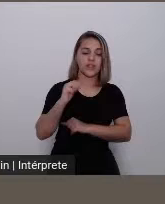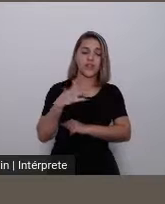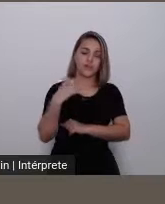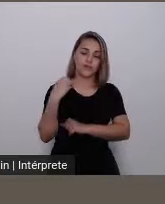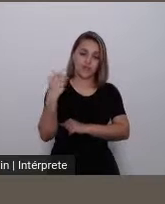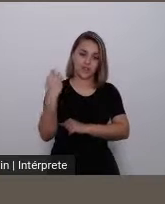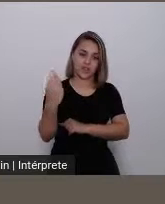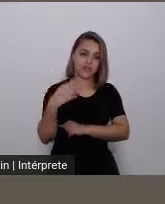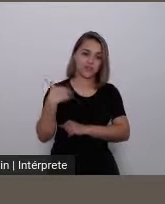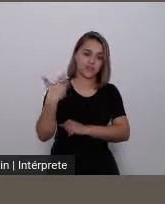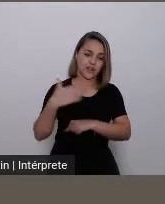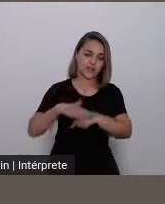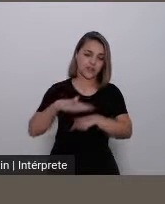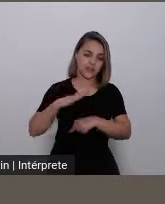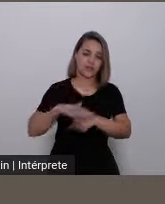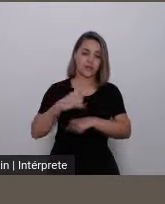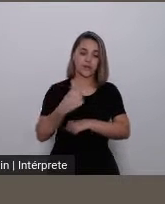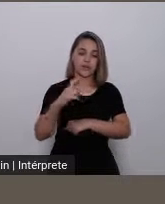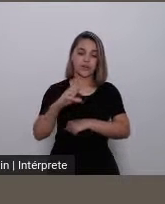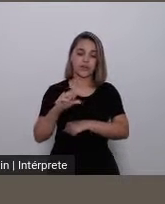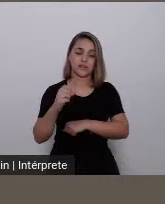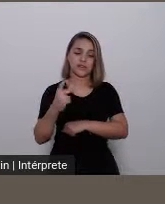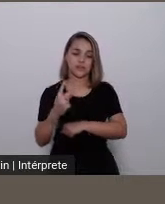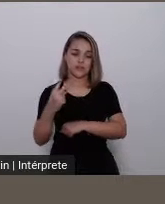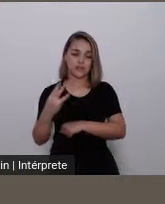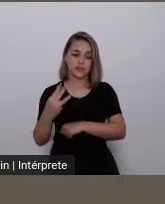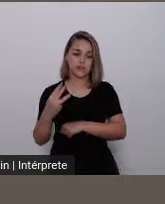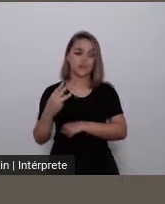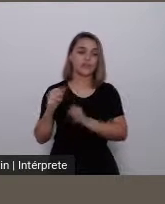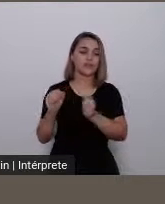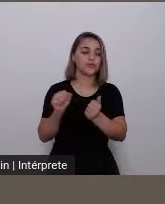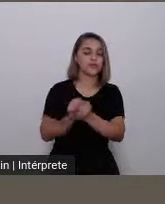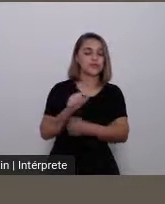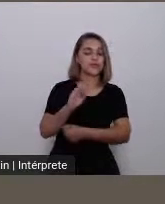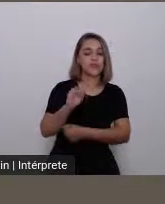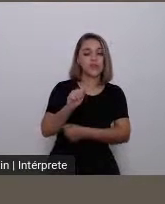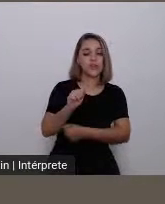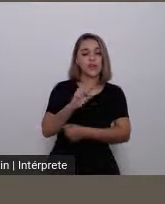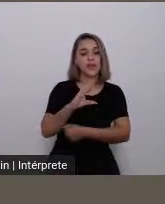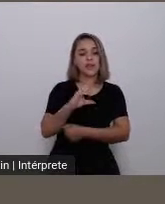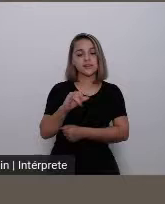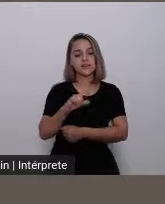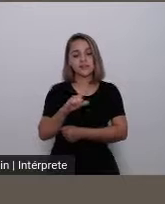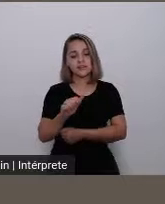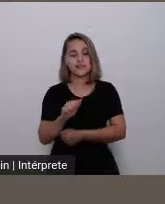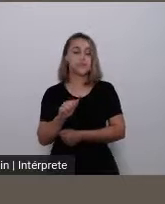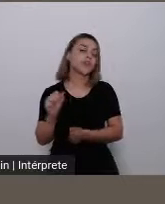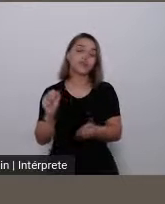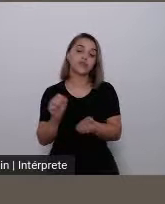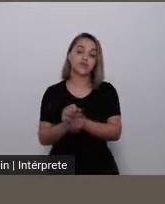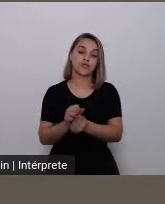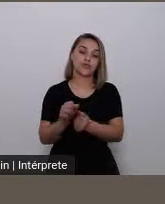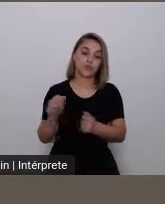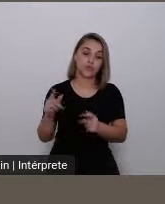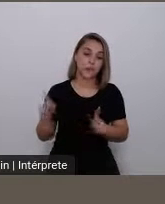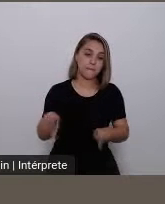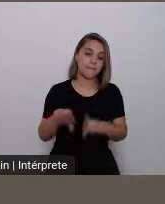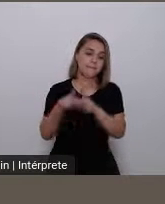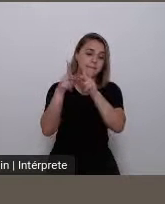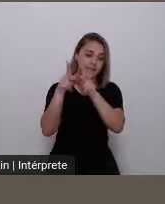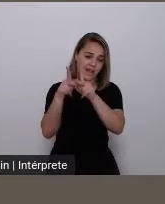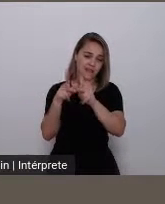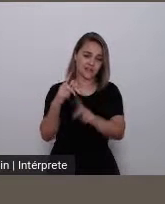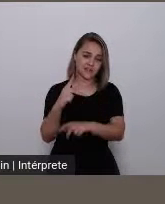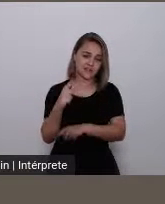em 1923 com a Tarsila do Amaral. Eles passam um período em Paris e o Oswald tem um